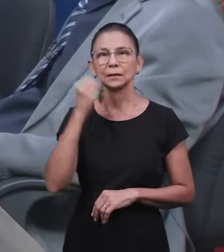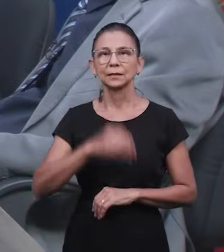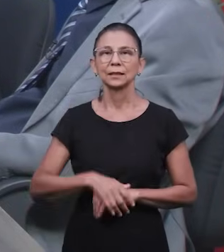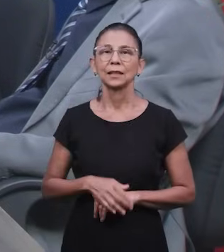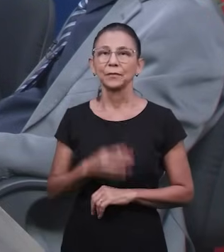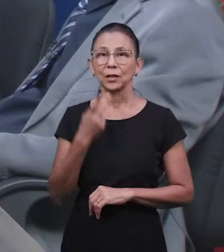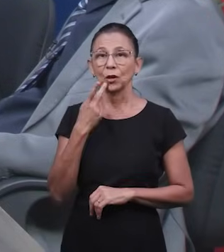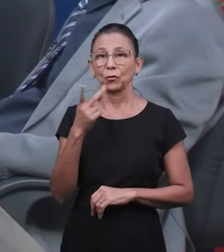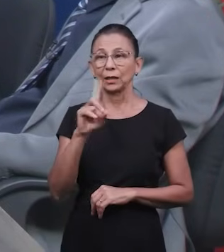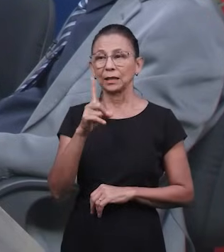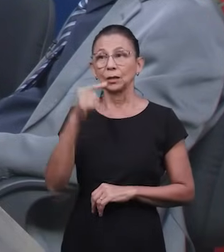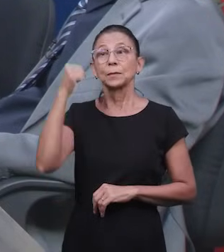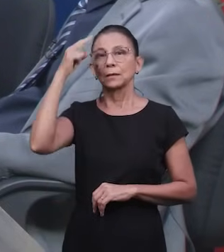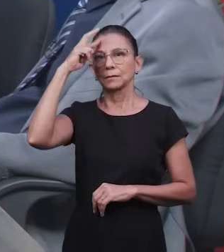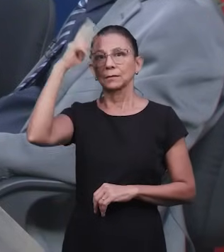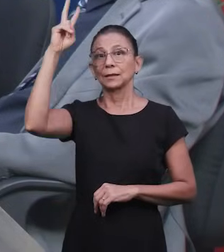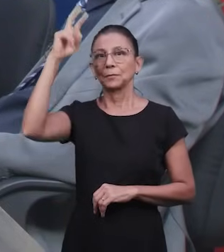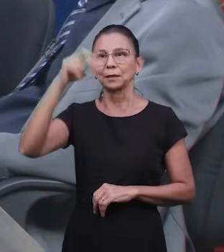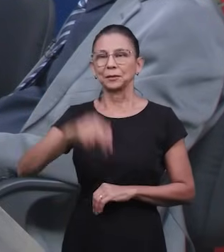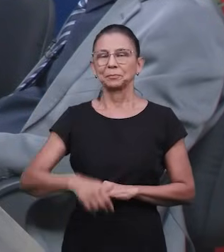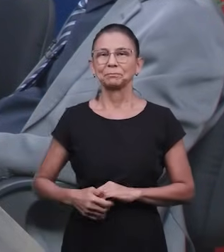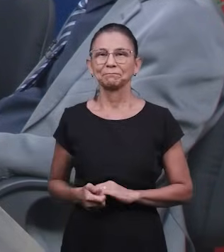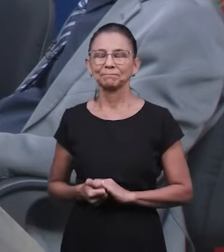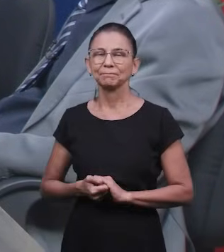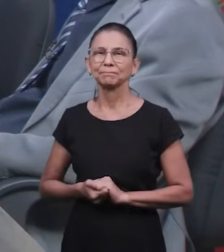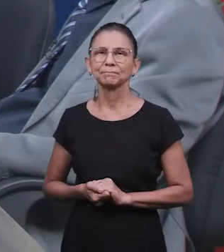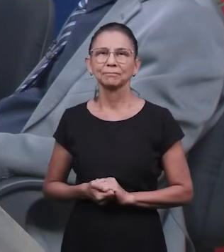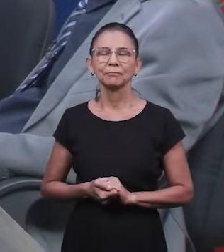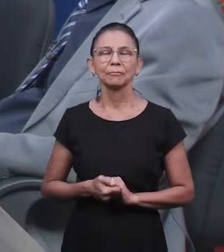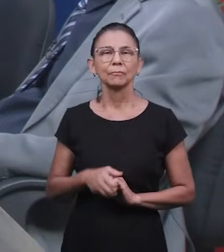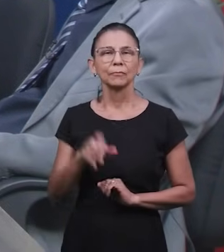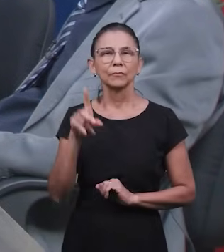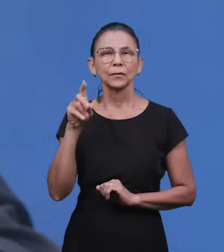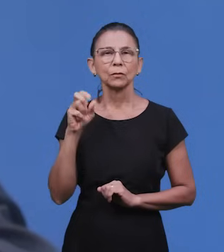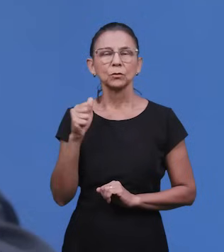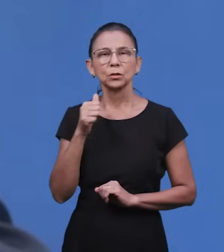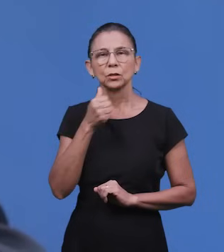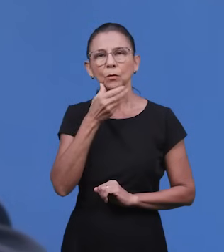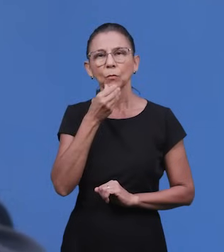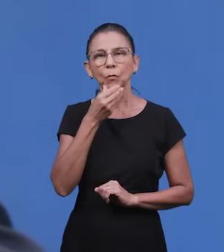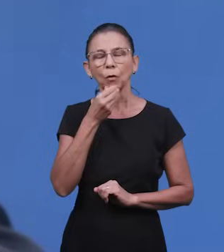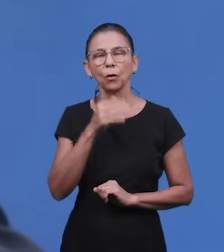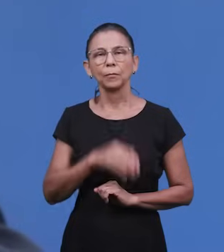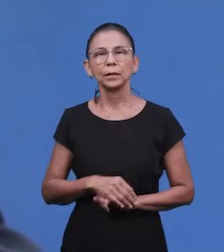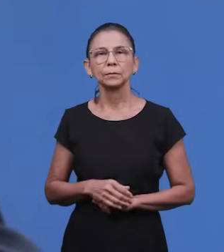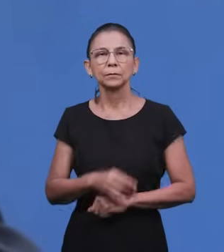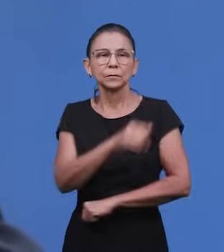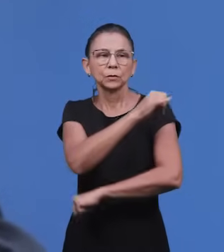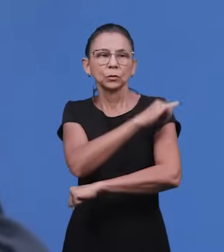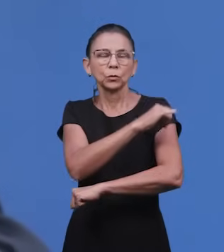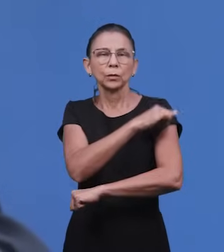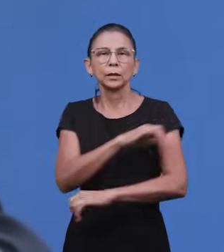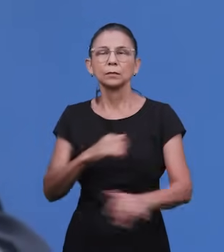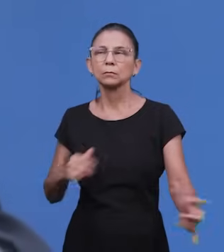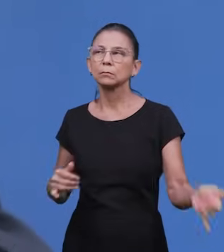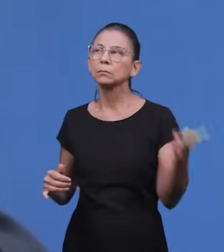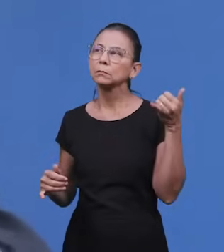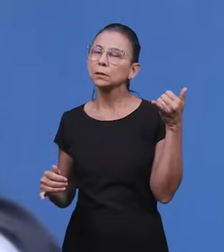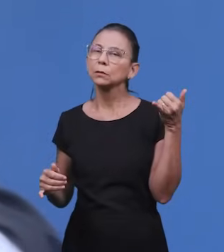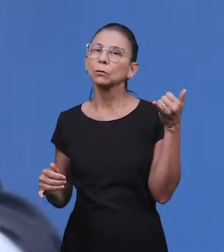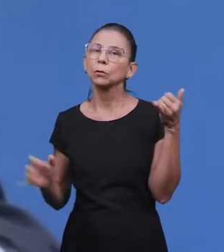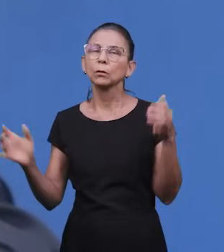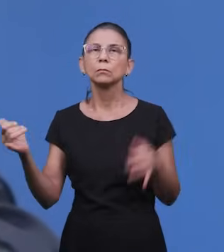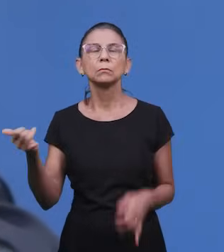Sim. Falei que não, mas eu lembrei aqui. Amém. Outro dia ligou um senhor do Rio de Janeiro,